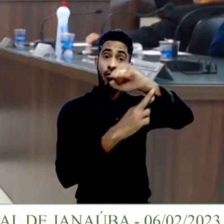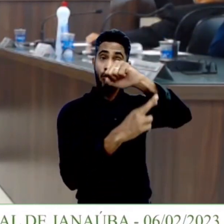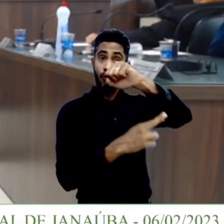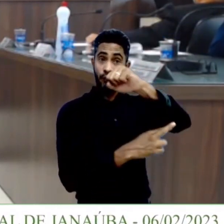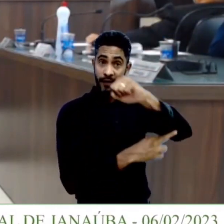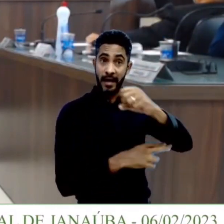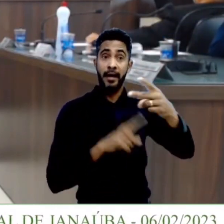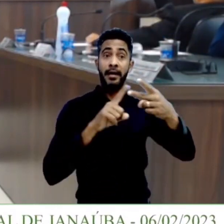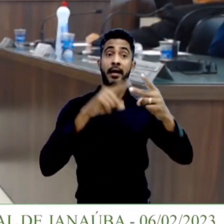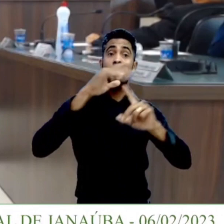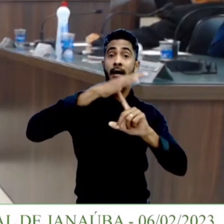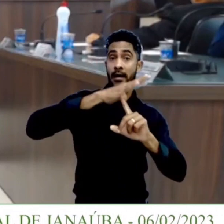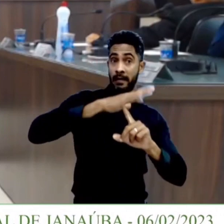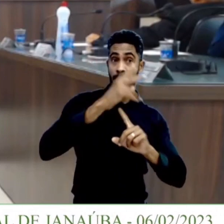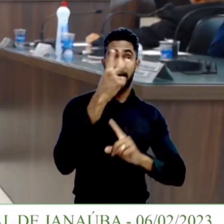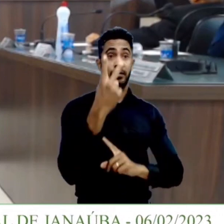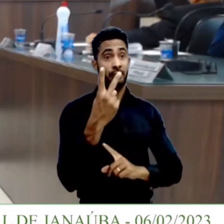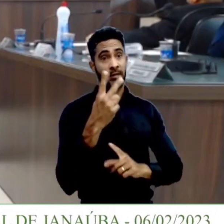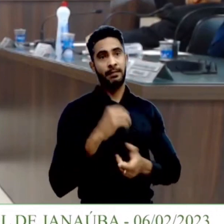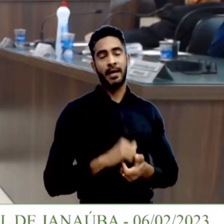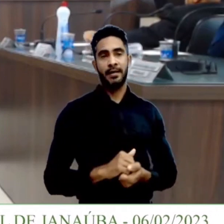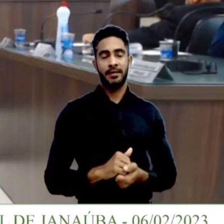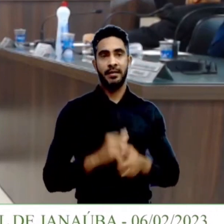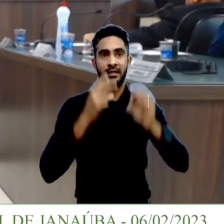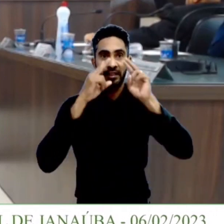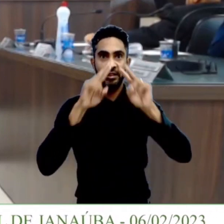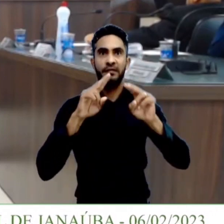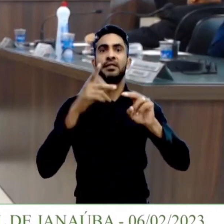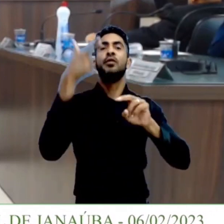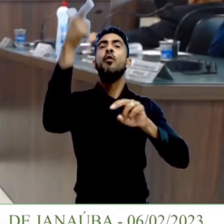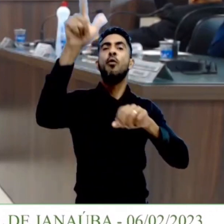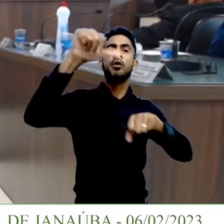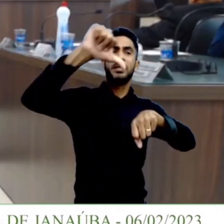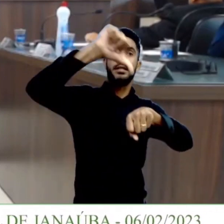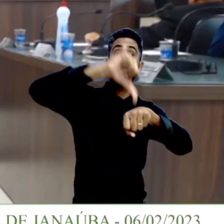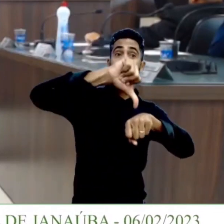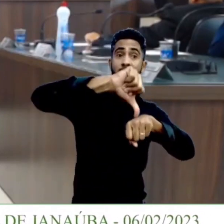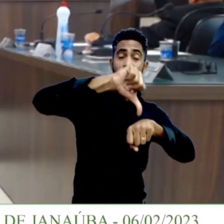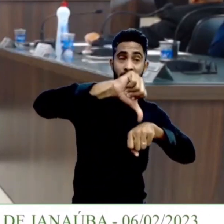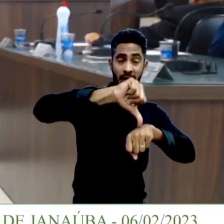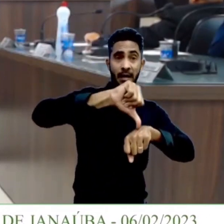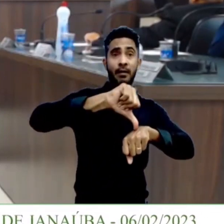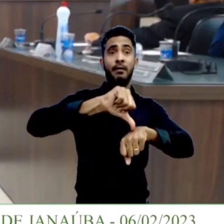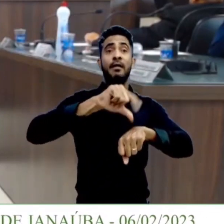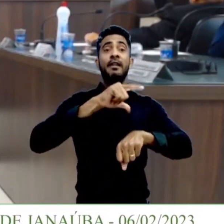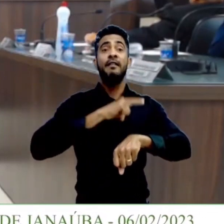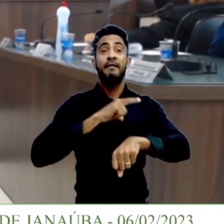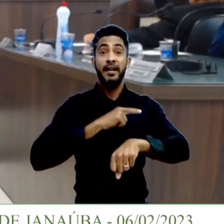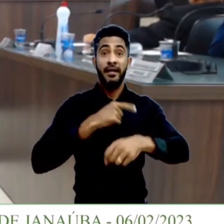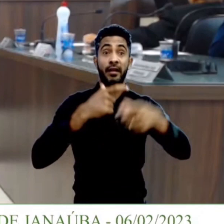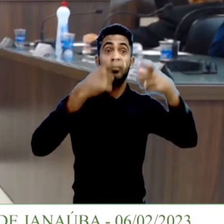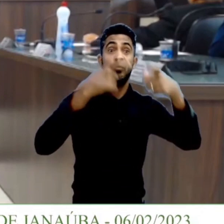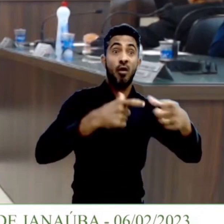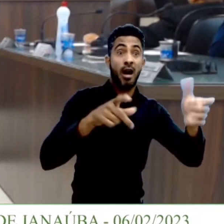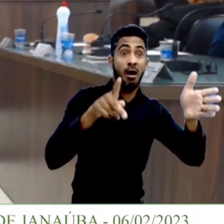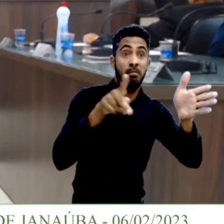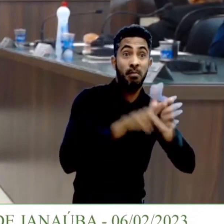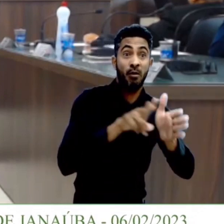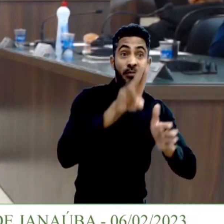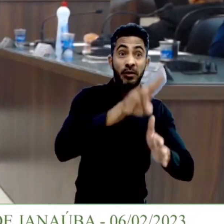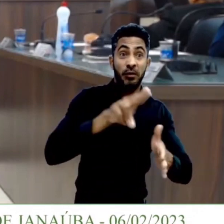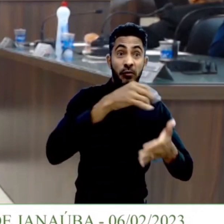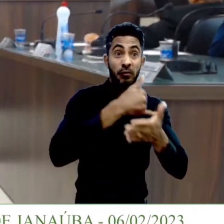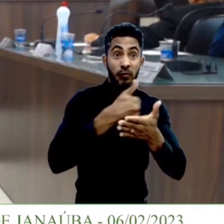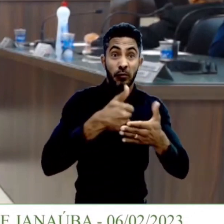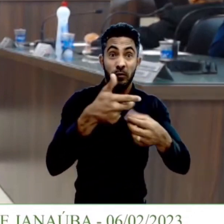gente levar para um âmbito maior, em grandes capitais, ali vão se formando Cracolândia, né? Tem a Cracolândia de São